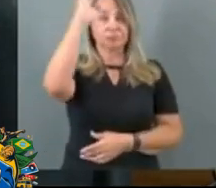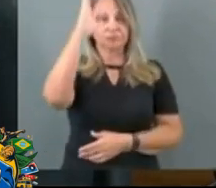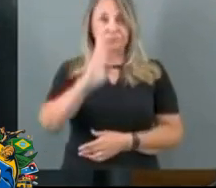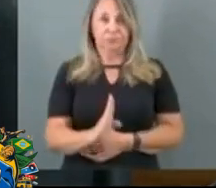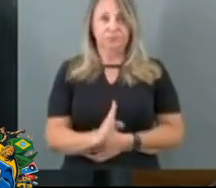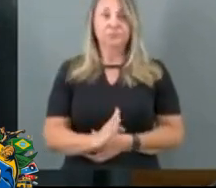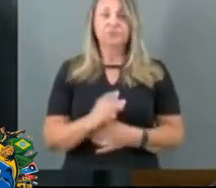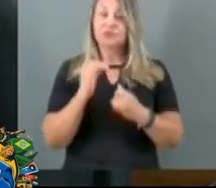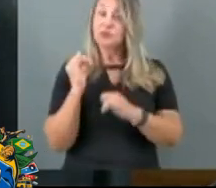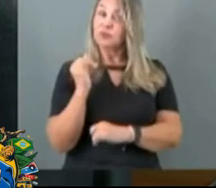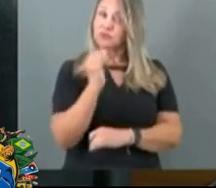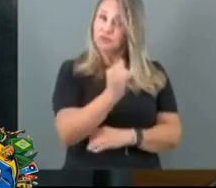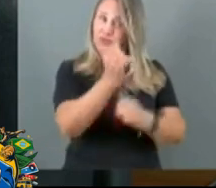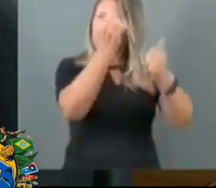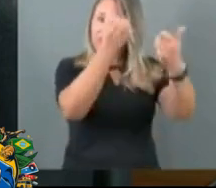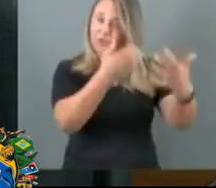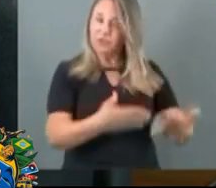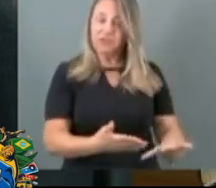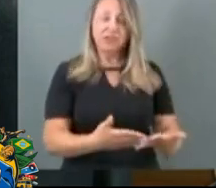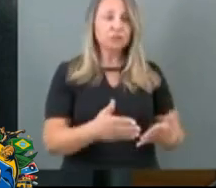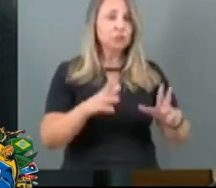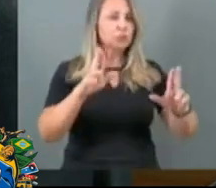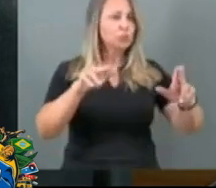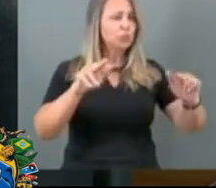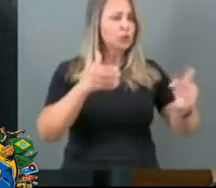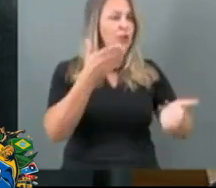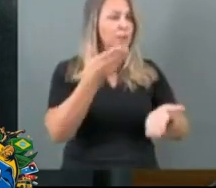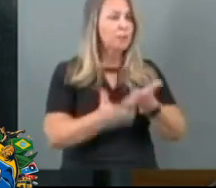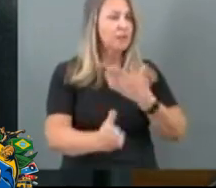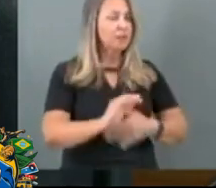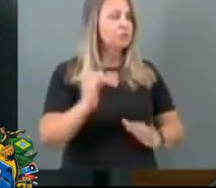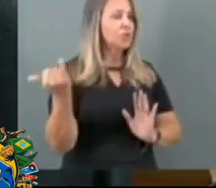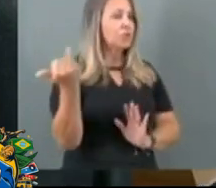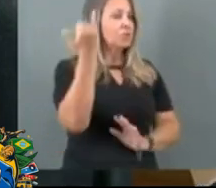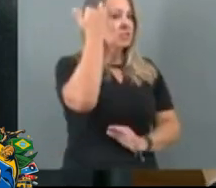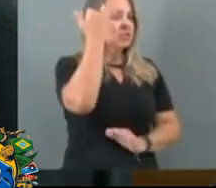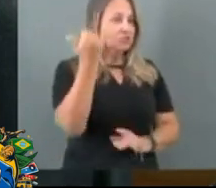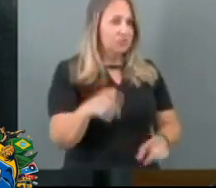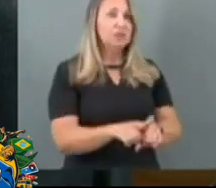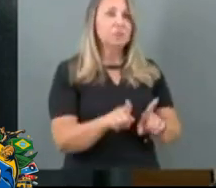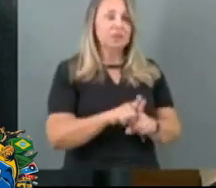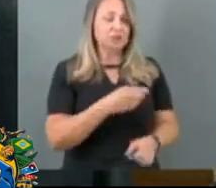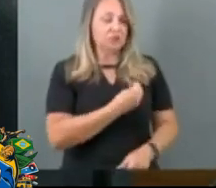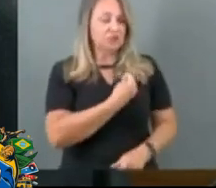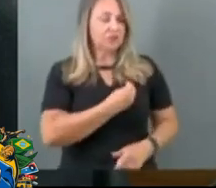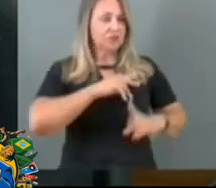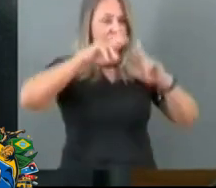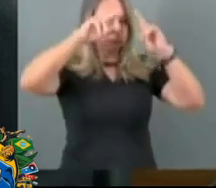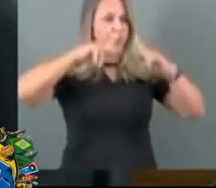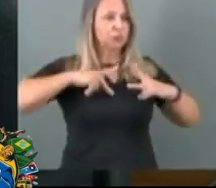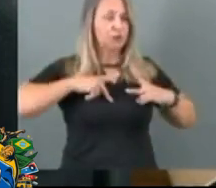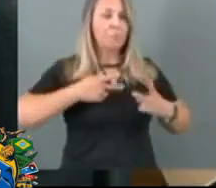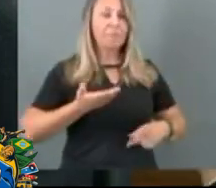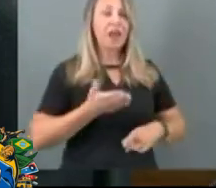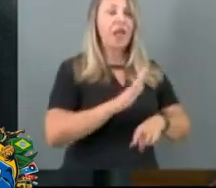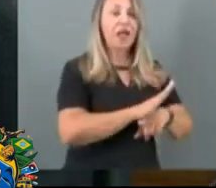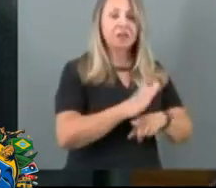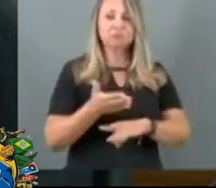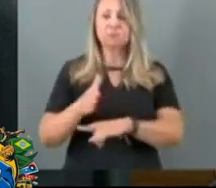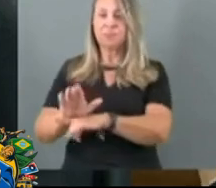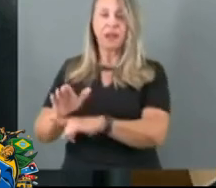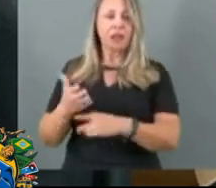que eu quero lhe dizer, nunca perca a sua identidade, a sua autonomia para agradar lado A, lado